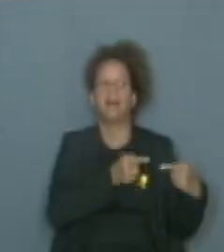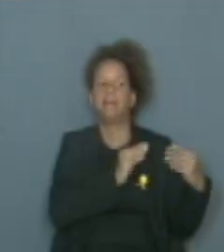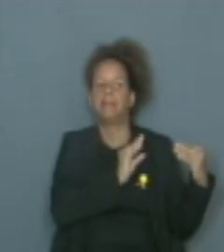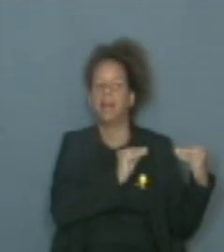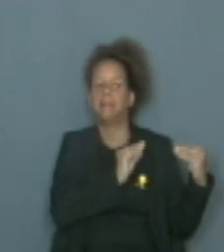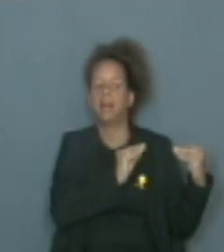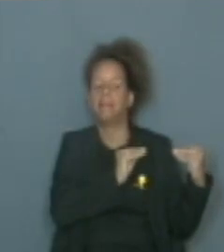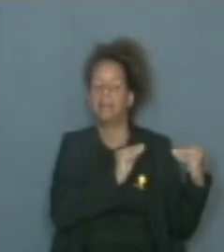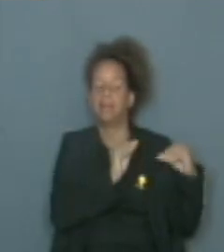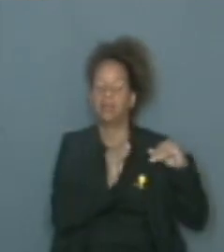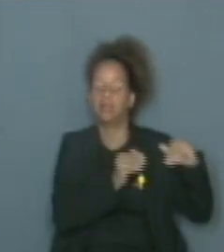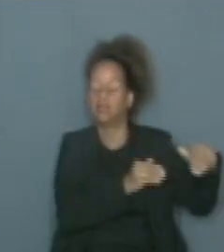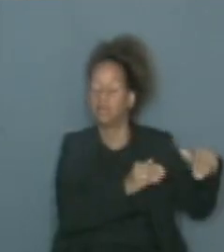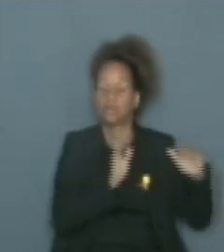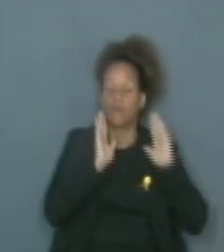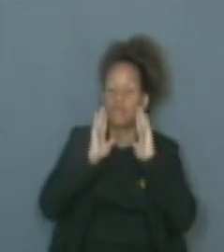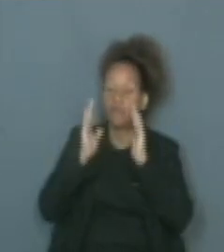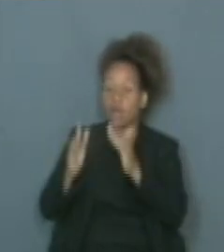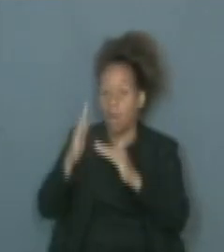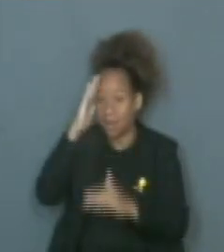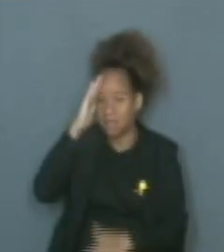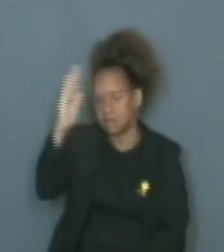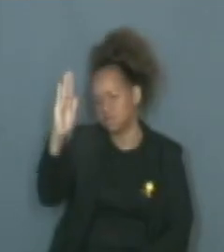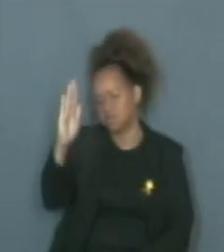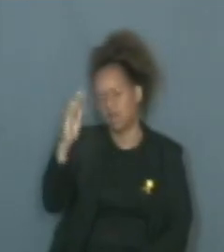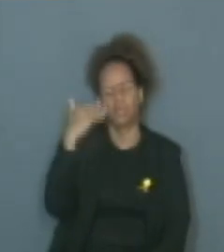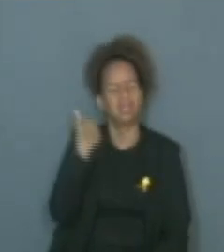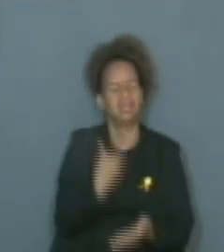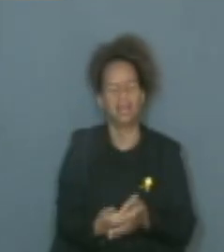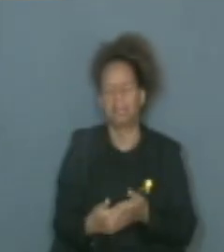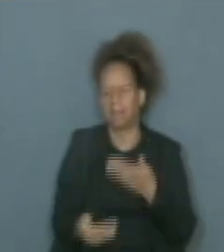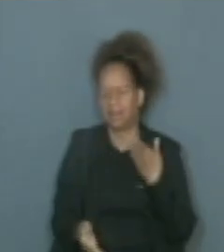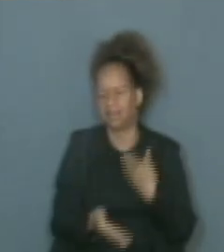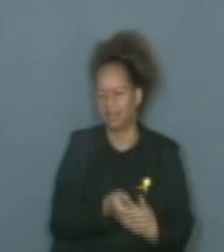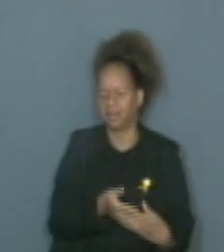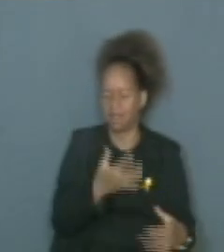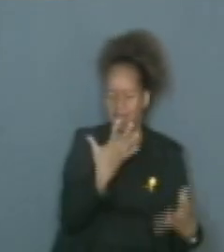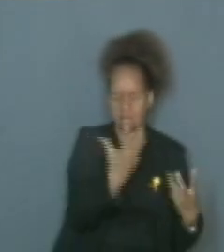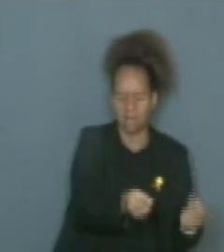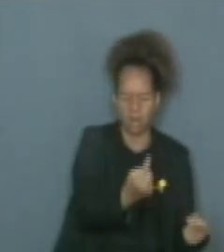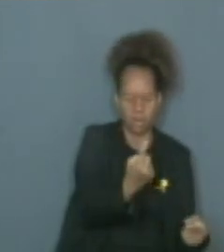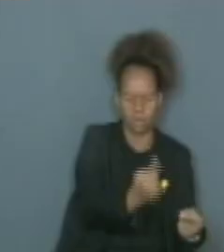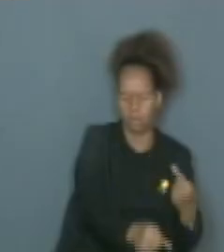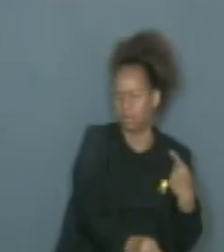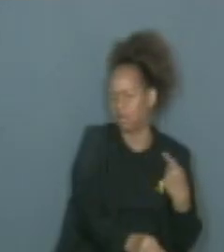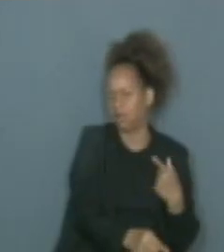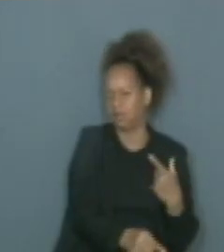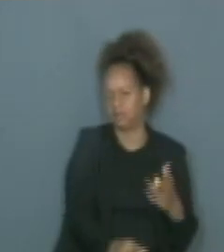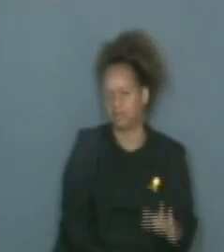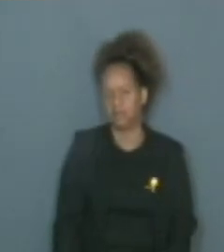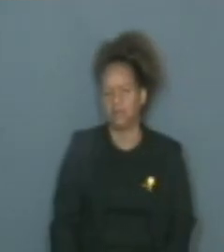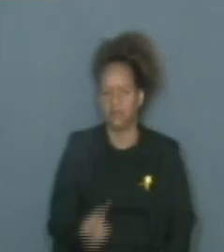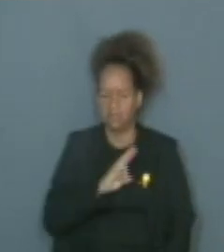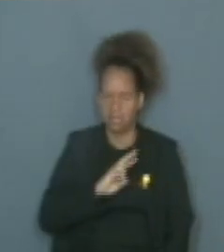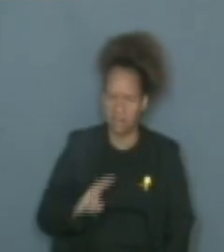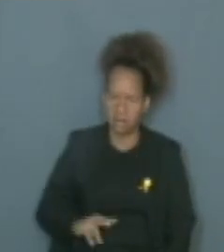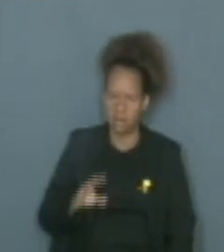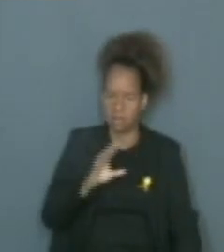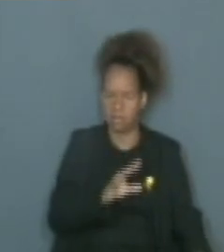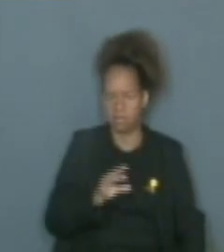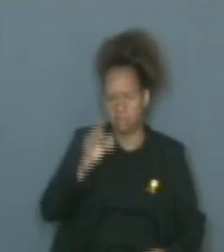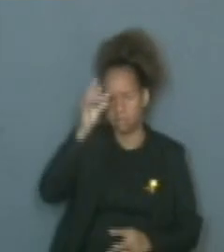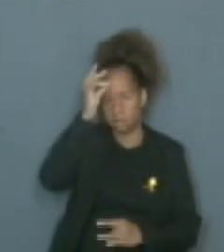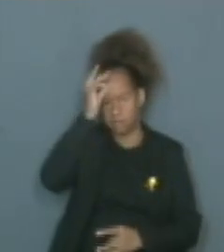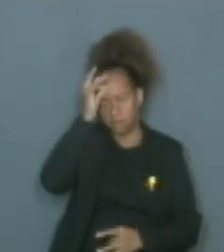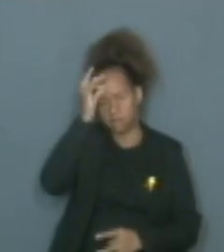e fazer aquilo que é essencial. Independente de você concordar ou não concordar. Inclusive o vereador que tomou o microfone